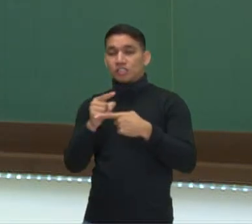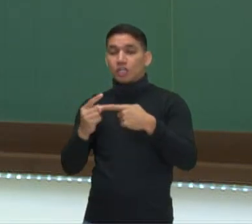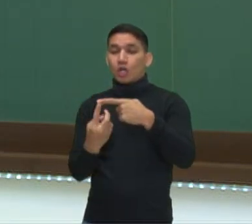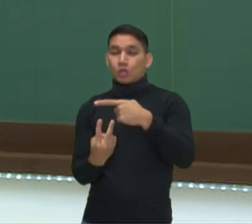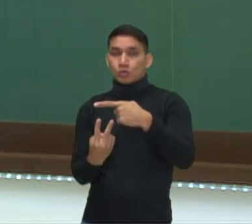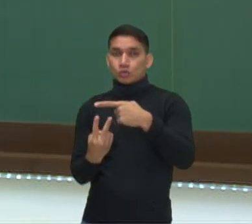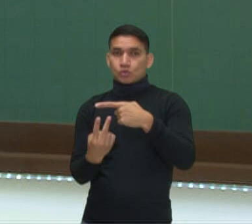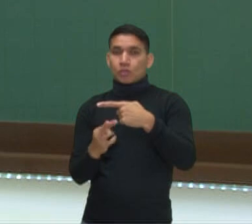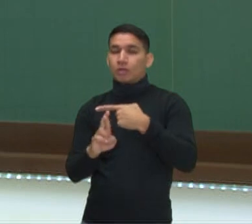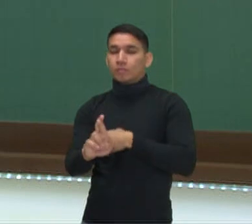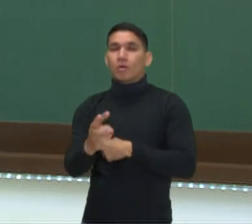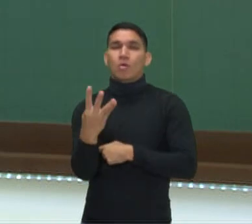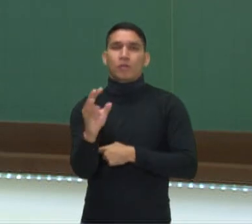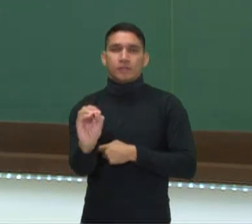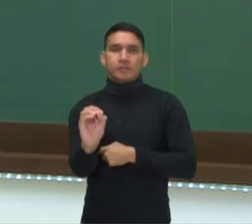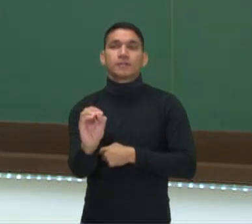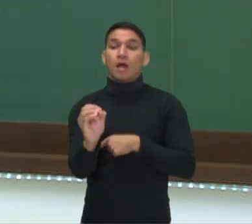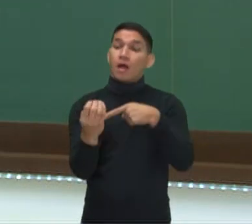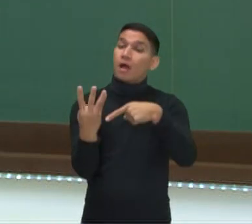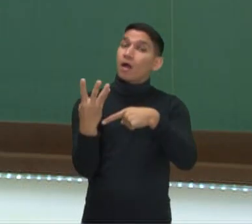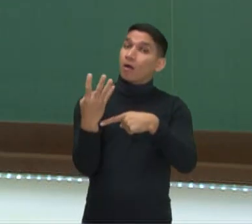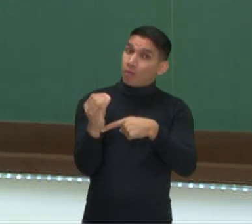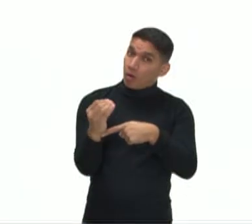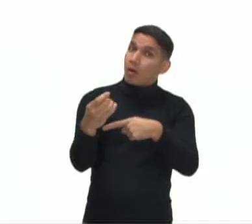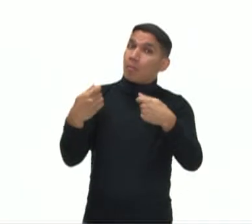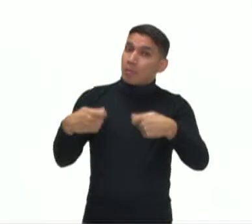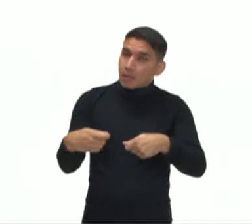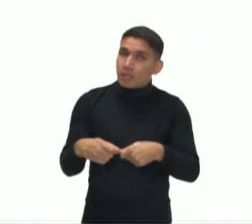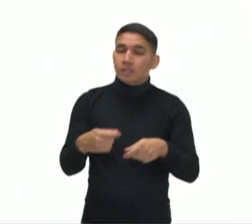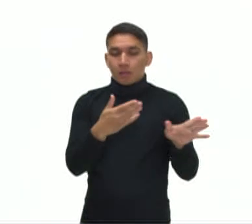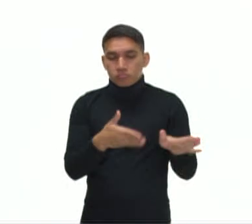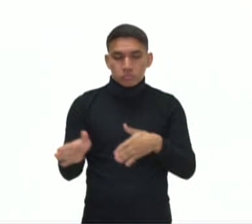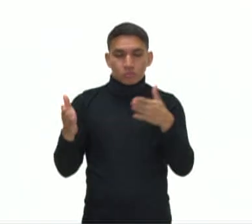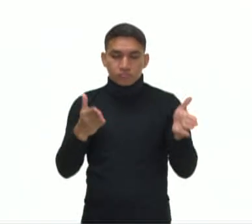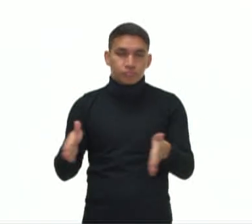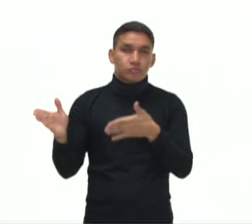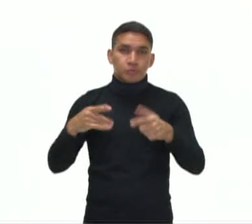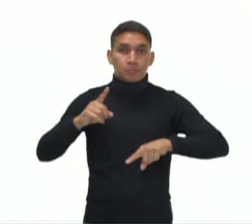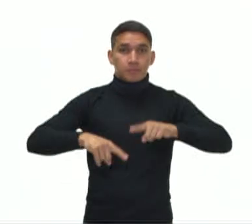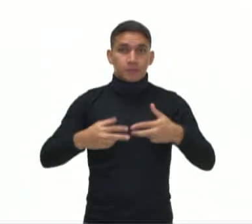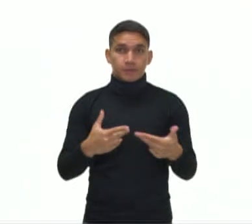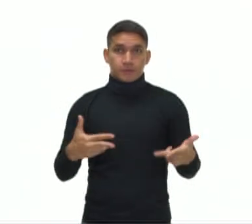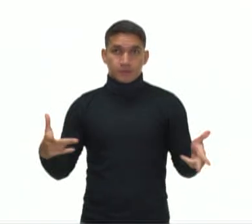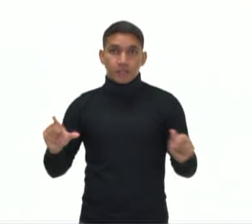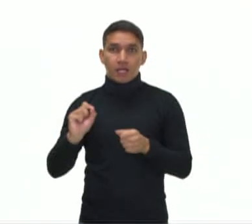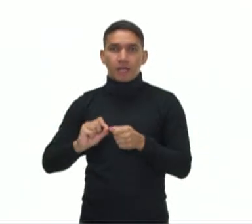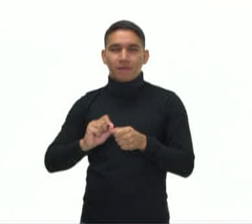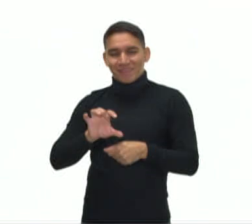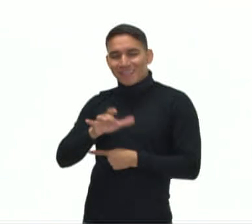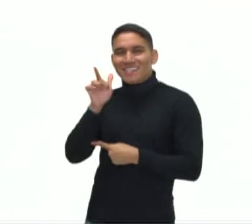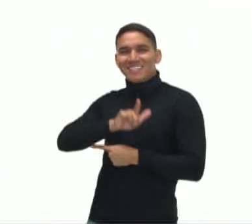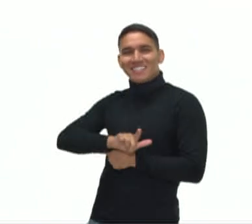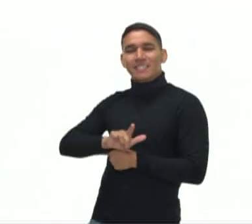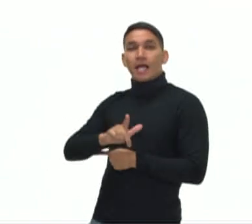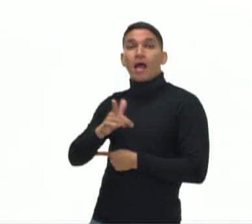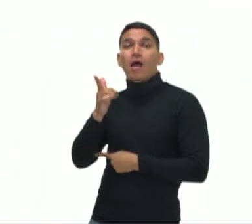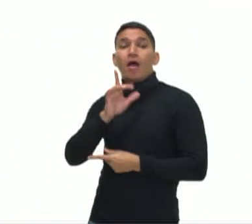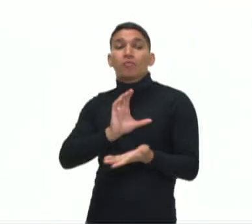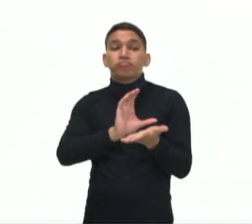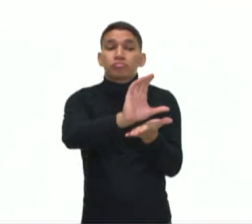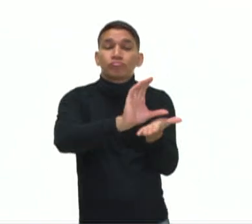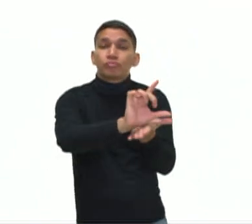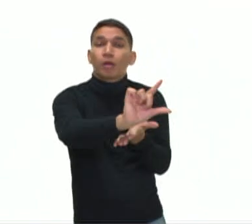Então, 40 unidades. Nós precisamos produzir 40 unidades para que a gente tenha um